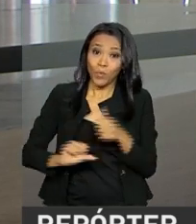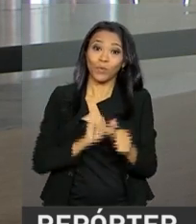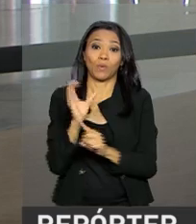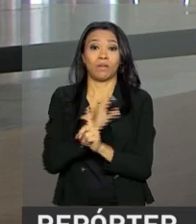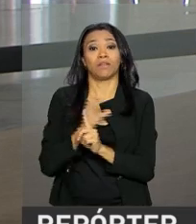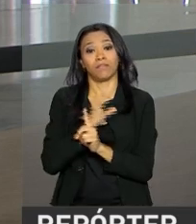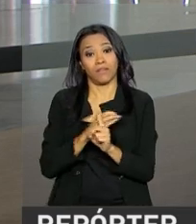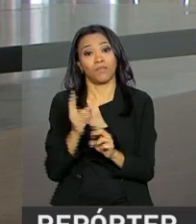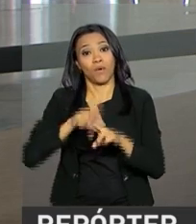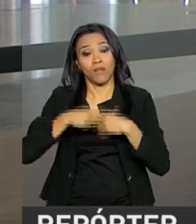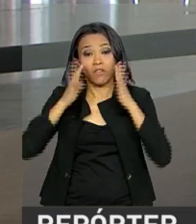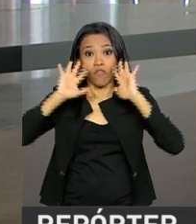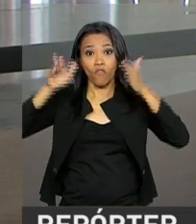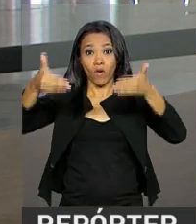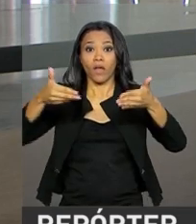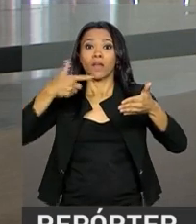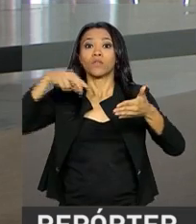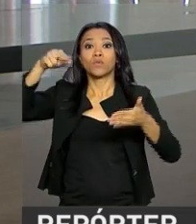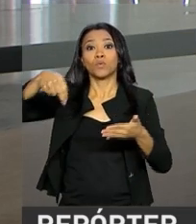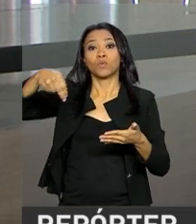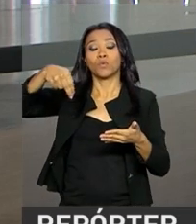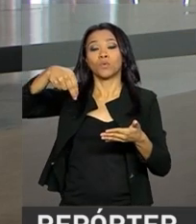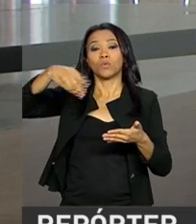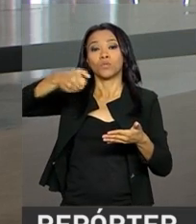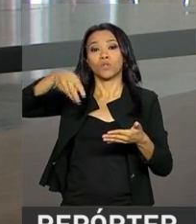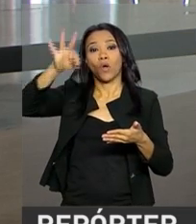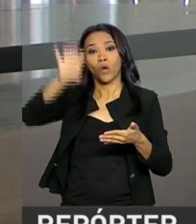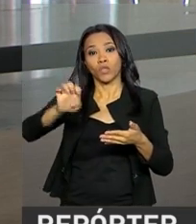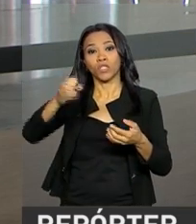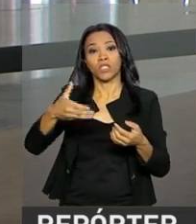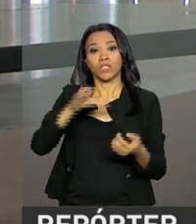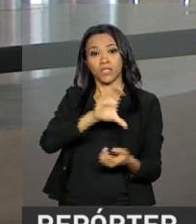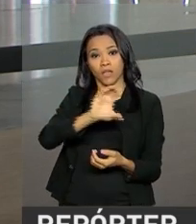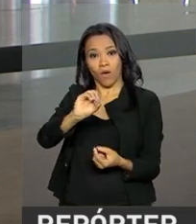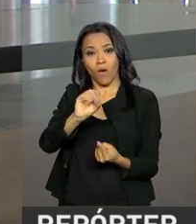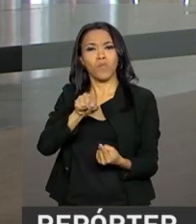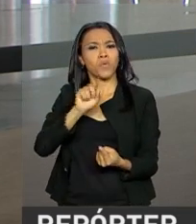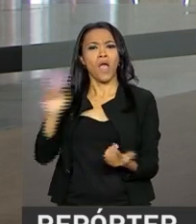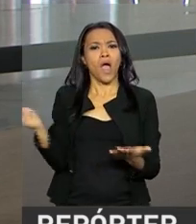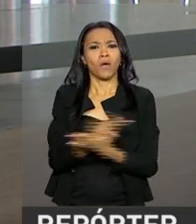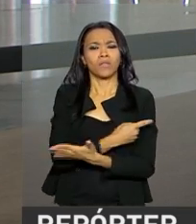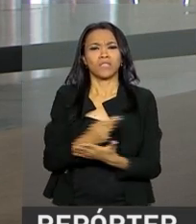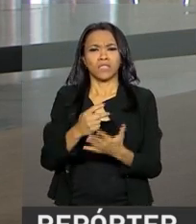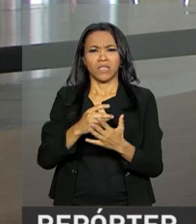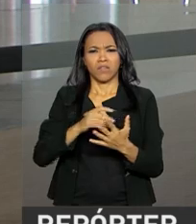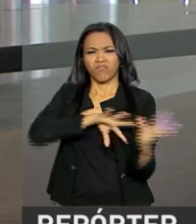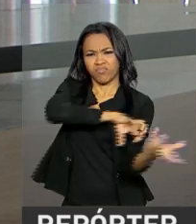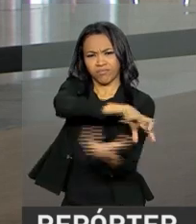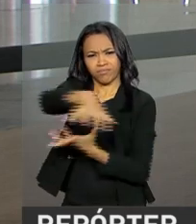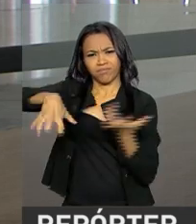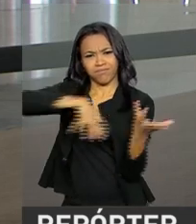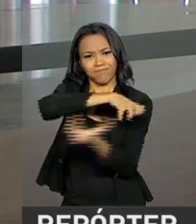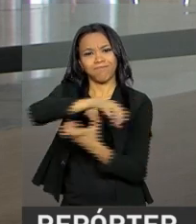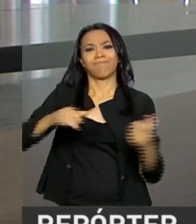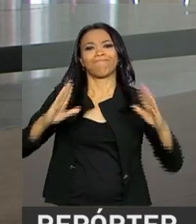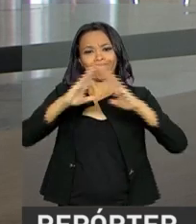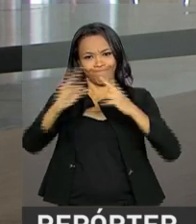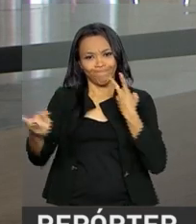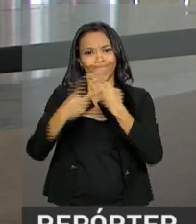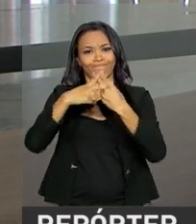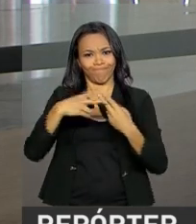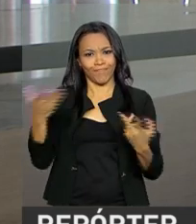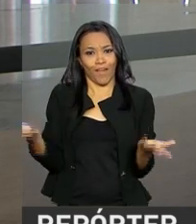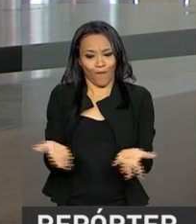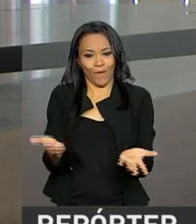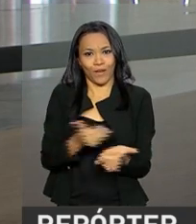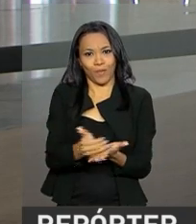dar prioridade aos Estados do norte e do centrooeste onde aconteceram as principais rebeliões agora no início desse ano essa